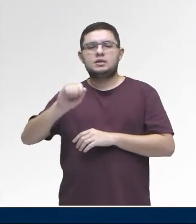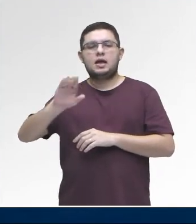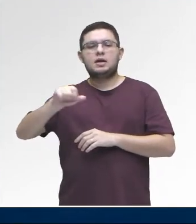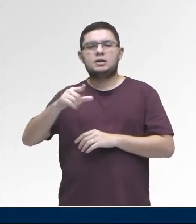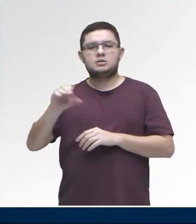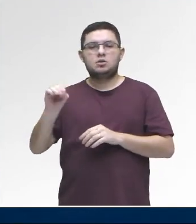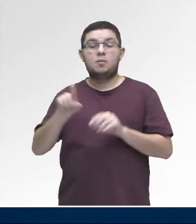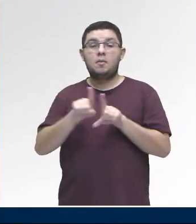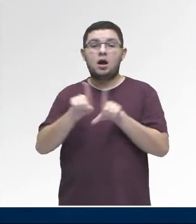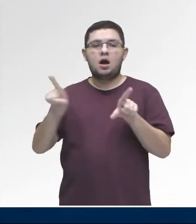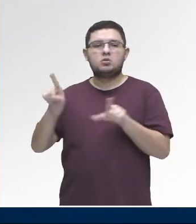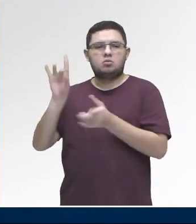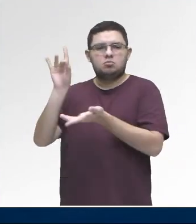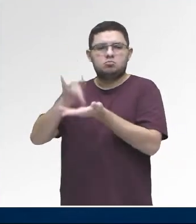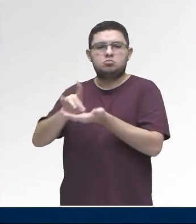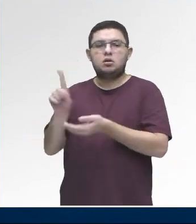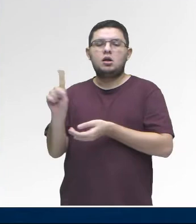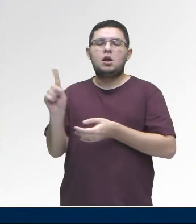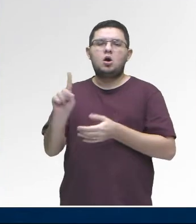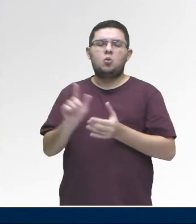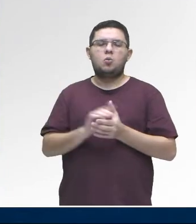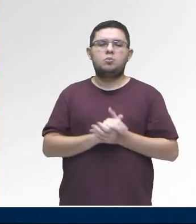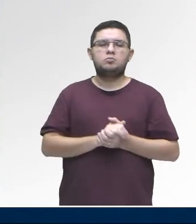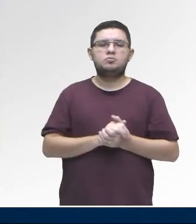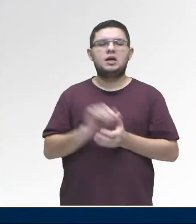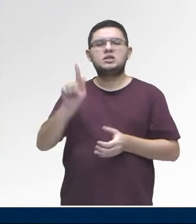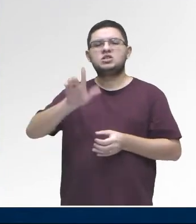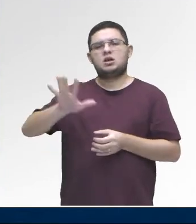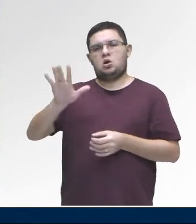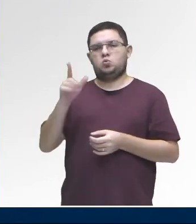né? Representado aqui por